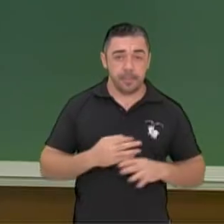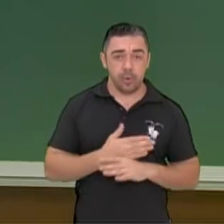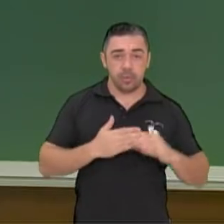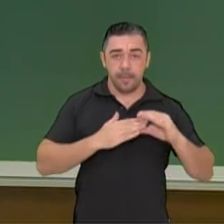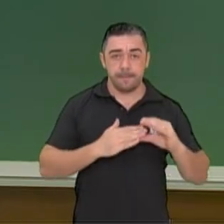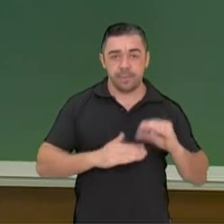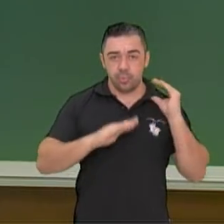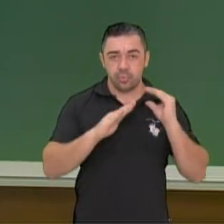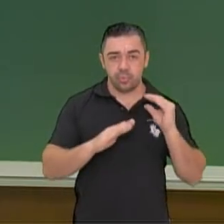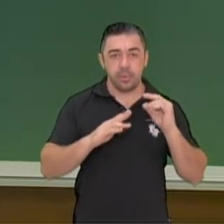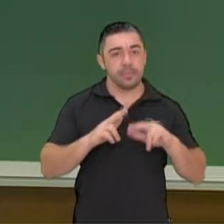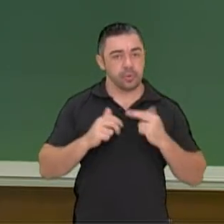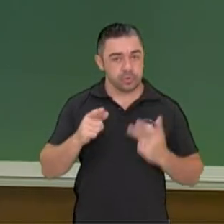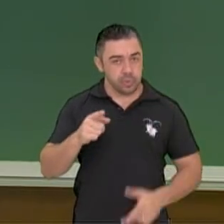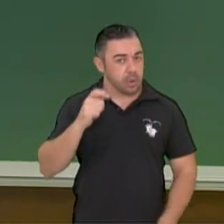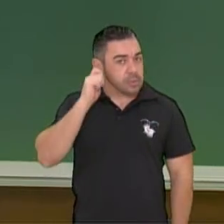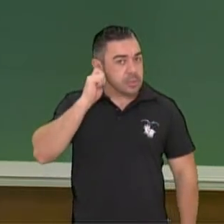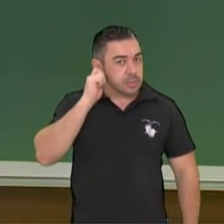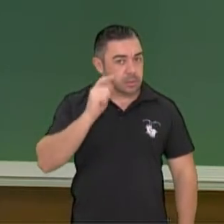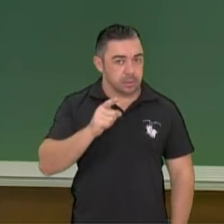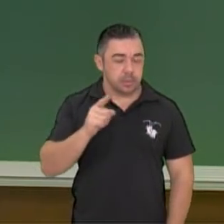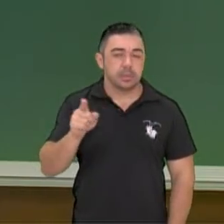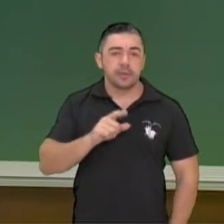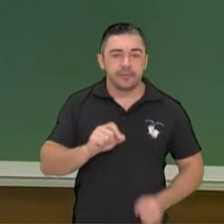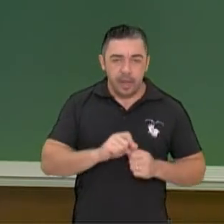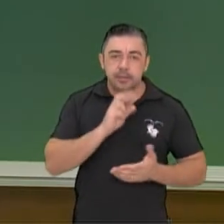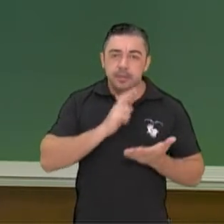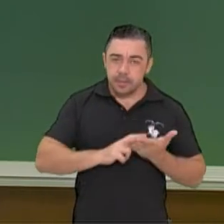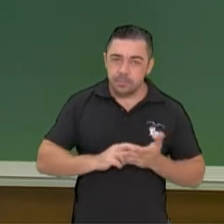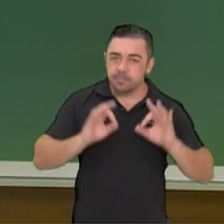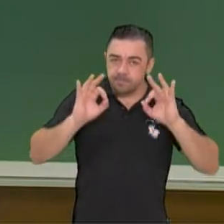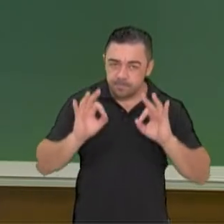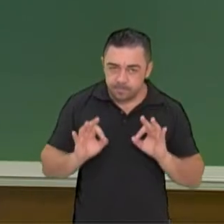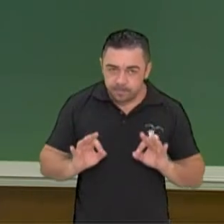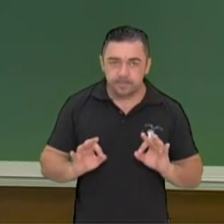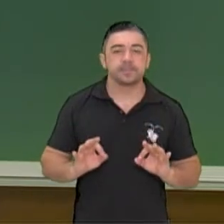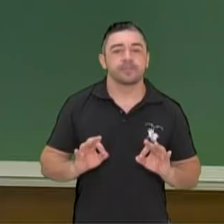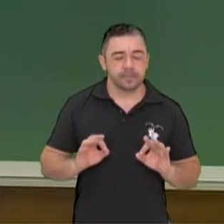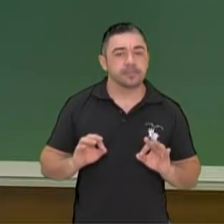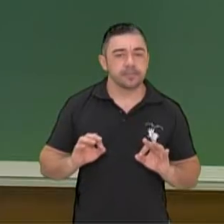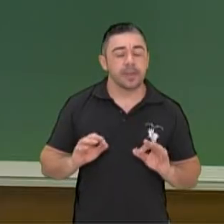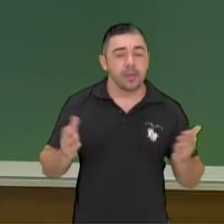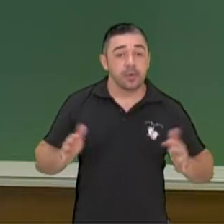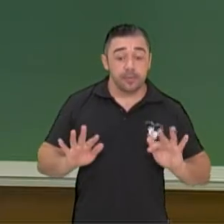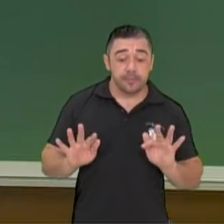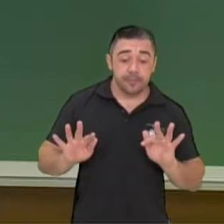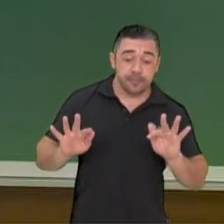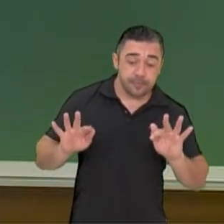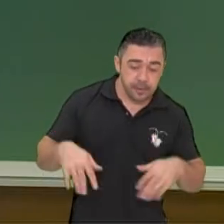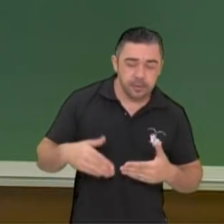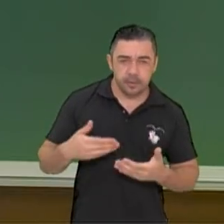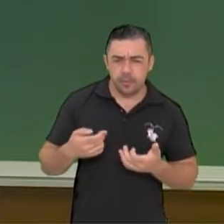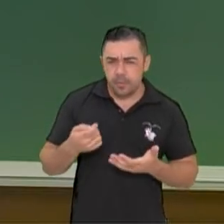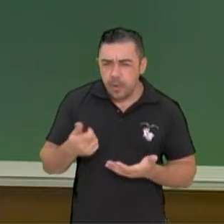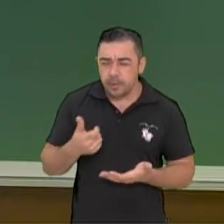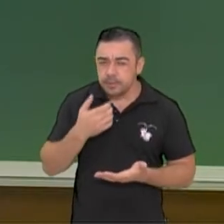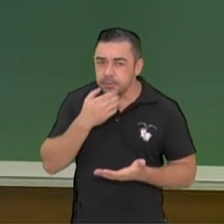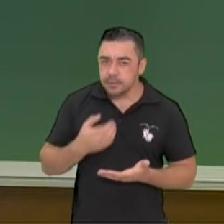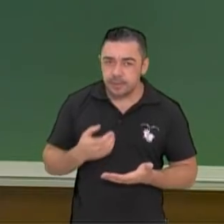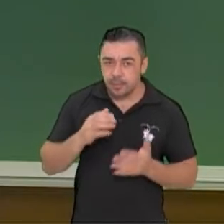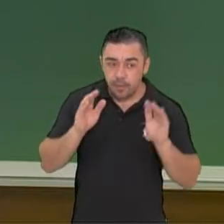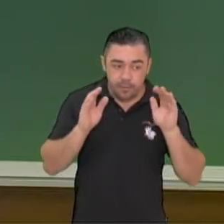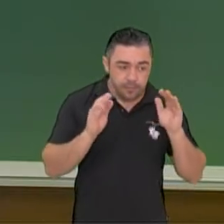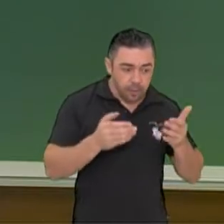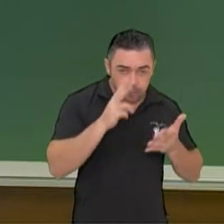Por isso, ó, vou apertar na orelha de vocês. Caprichem, façam as atividades, estamos na reta final, finalzinho de ano, vamos lá com